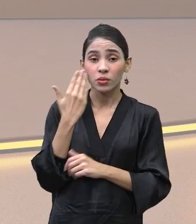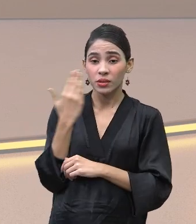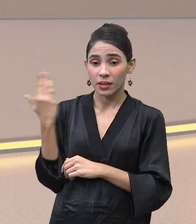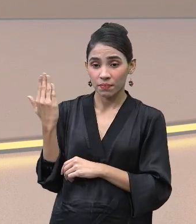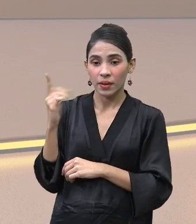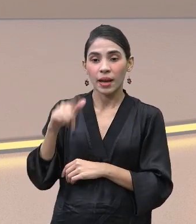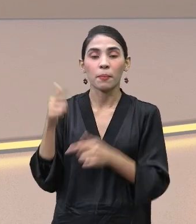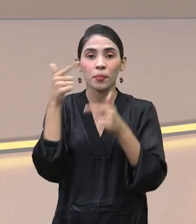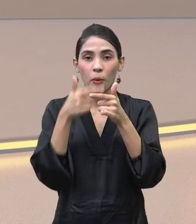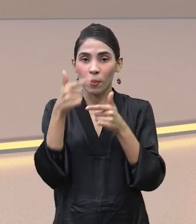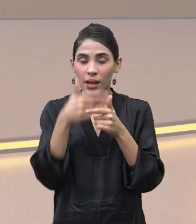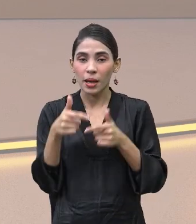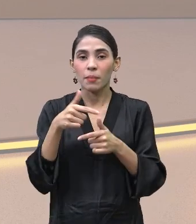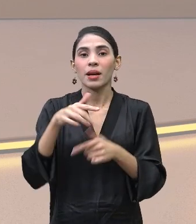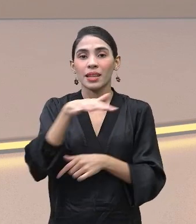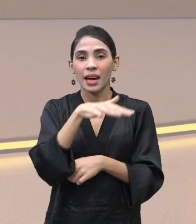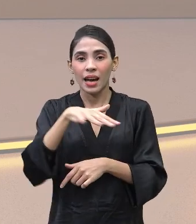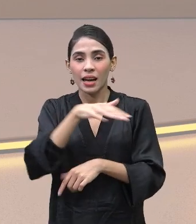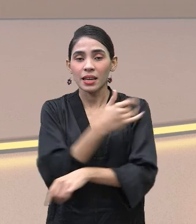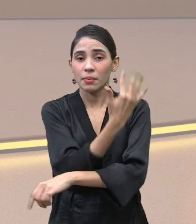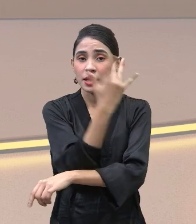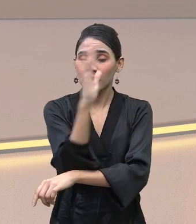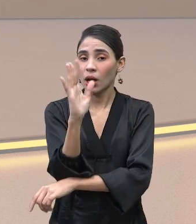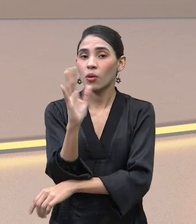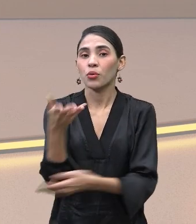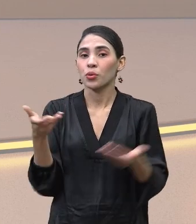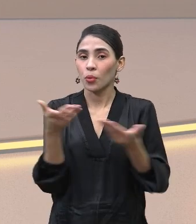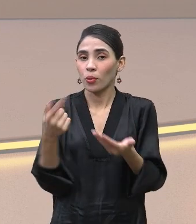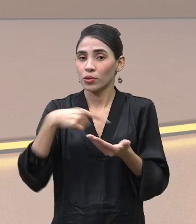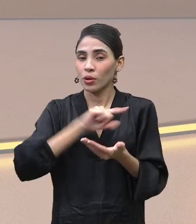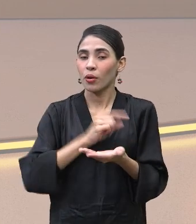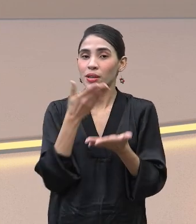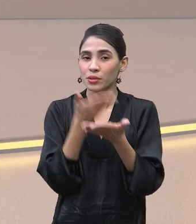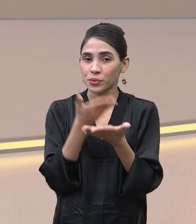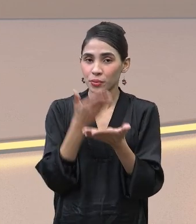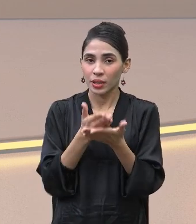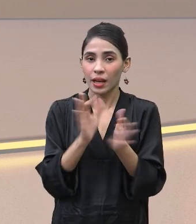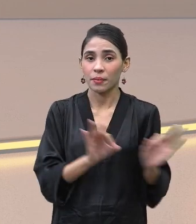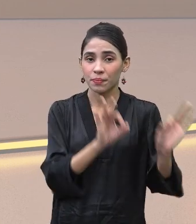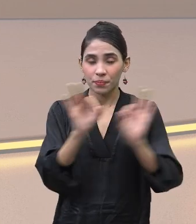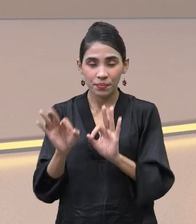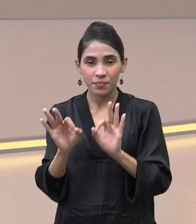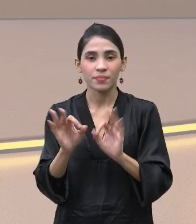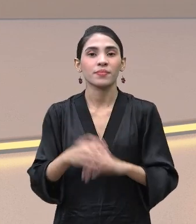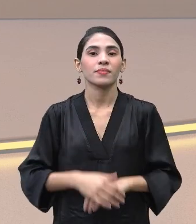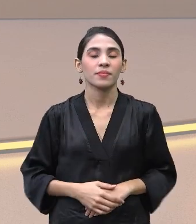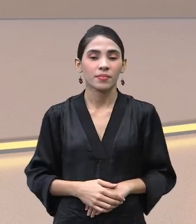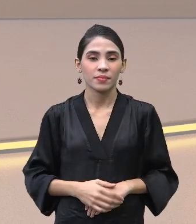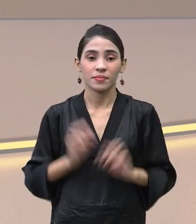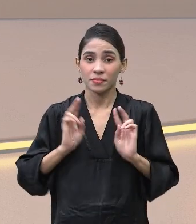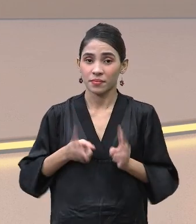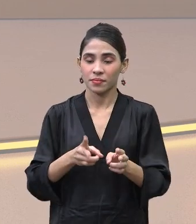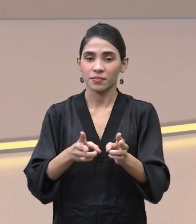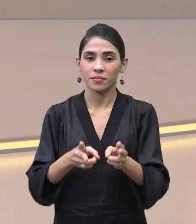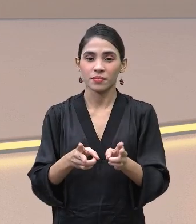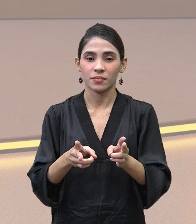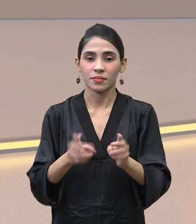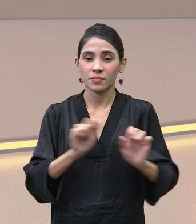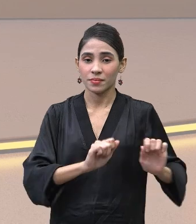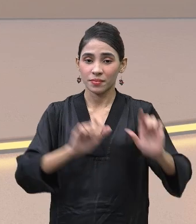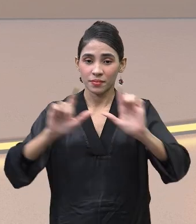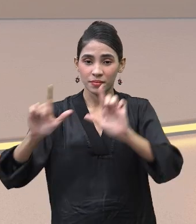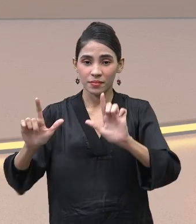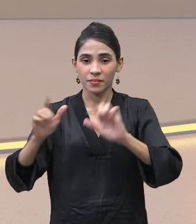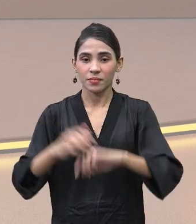gente vai estar aqui comentando durante a nossa aula. Então, vamos lá seguindo para a nossa cartela,